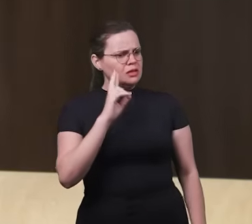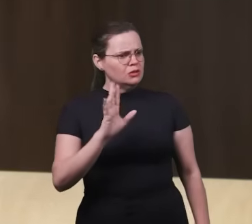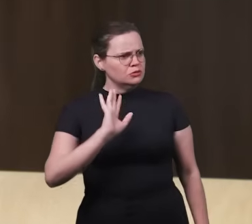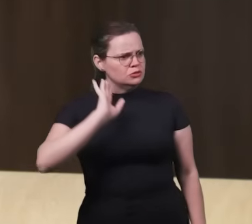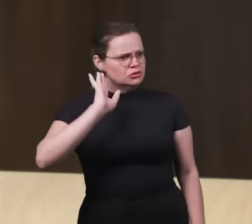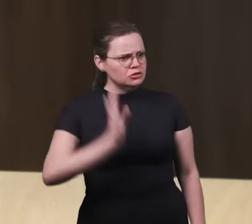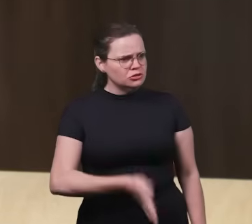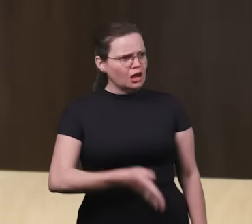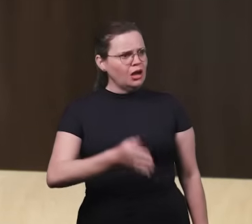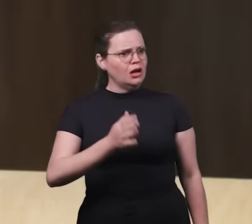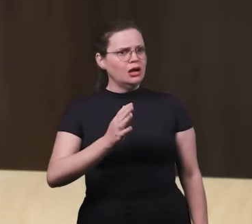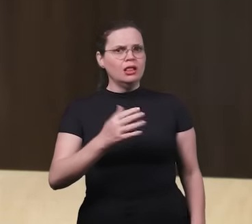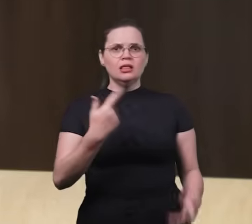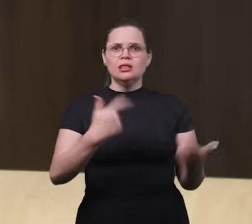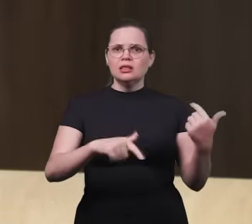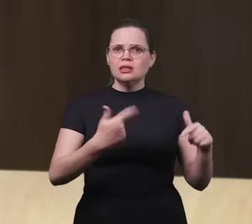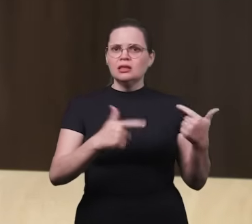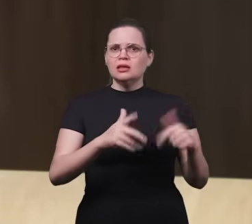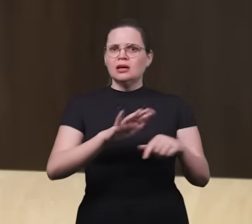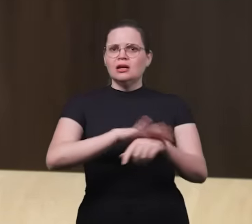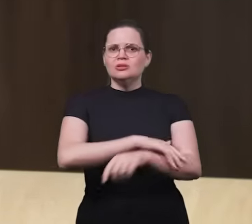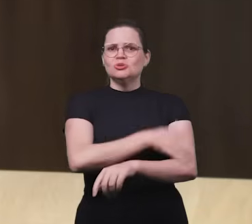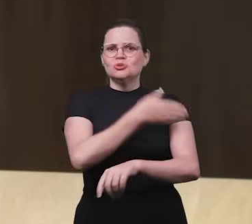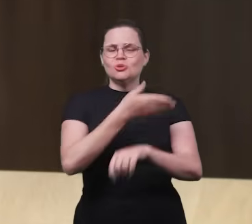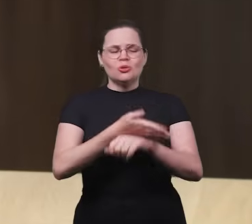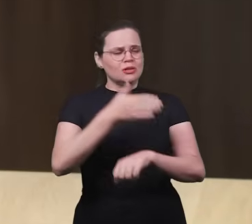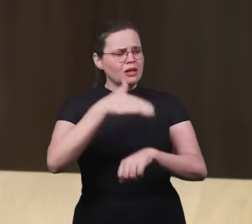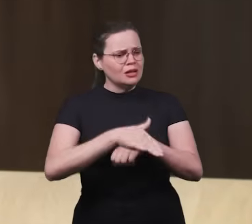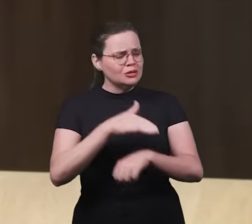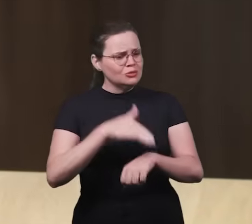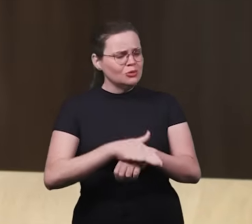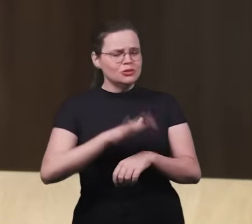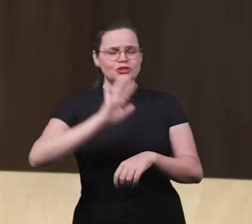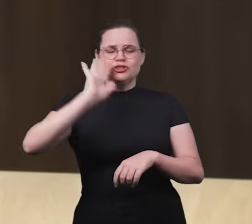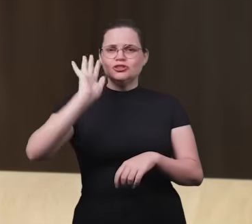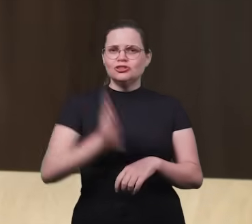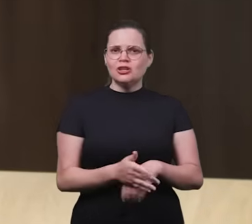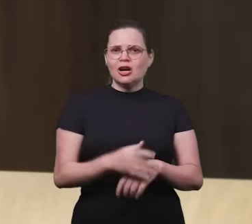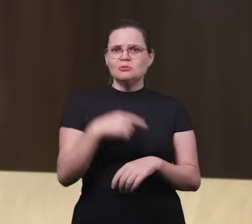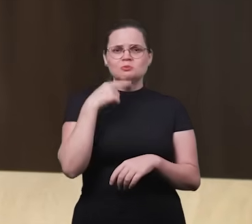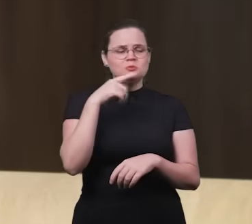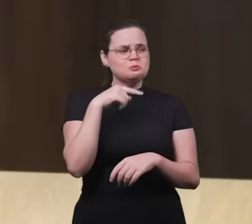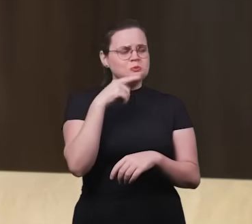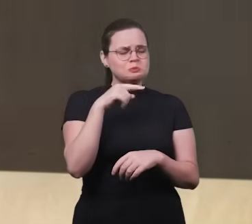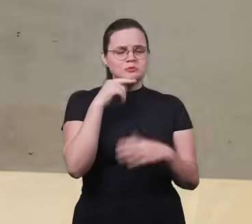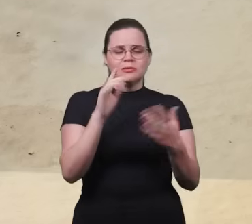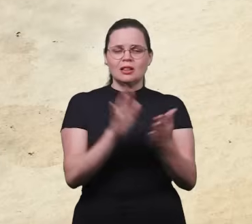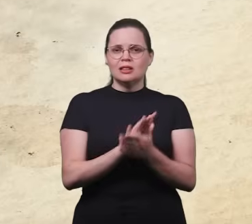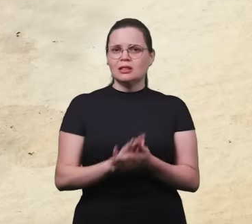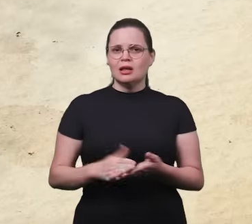pegamos agora, nós pescamos a noite toda e nada apanhamos.